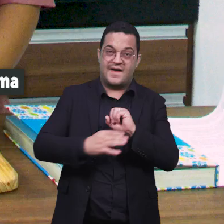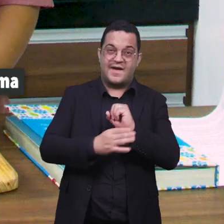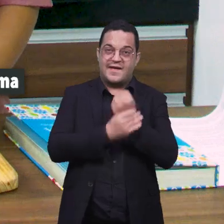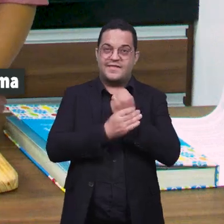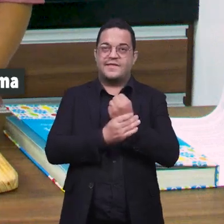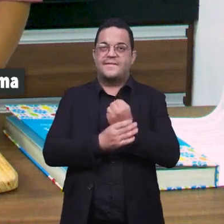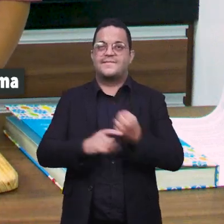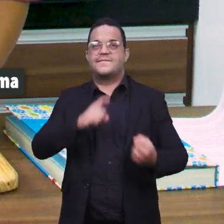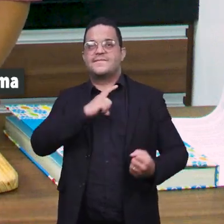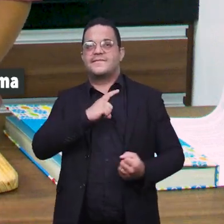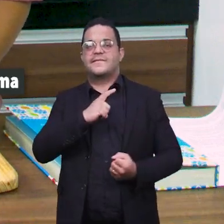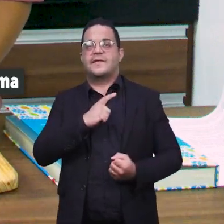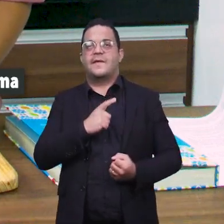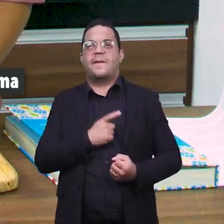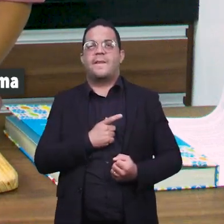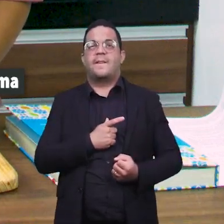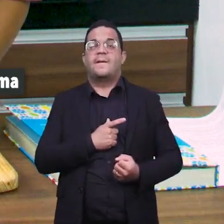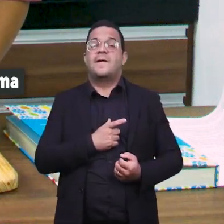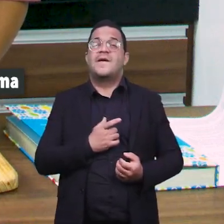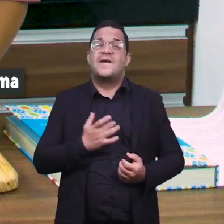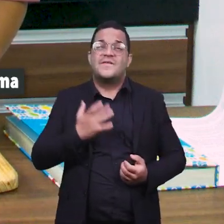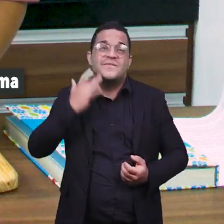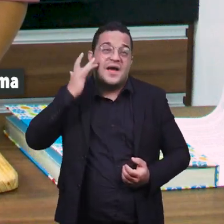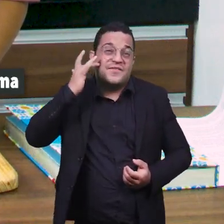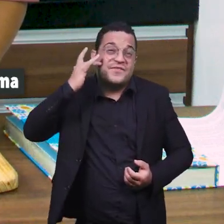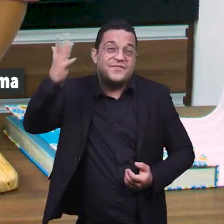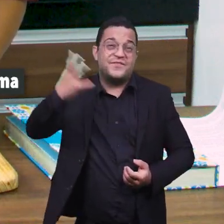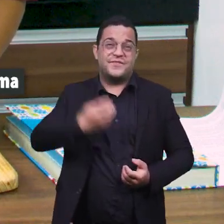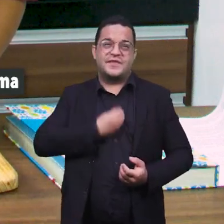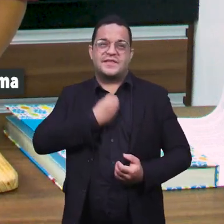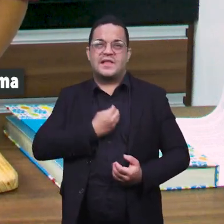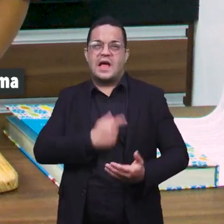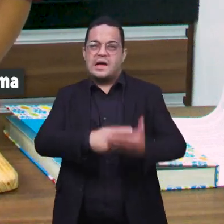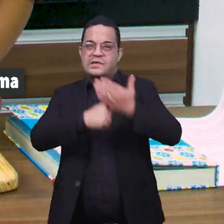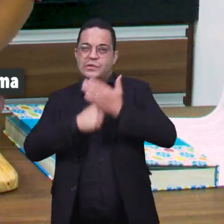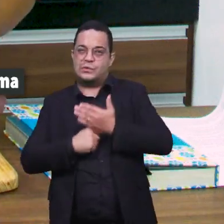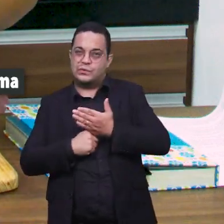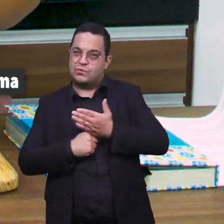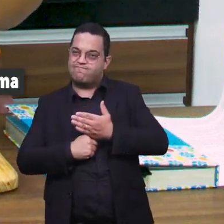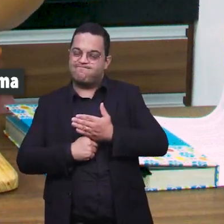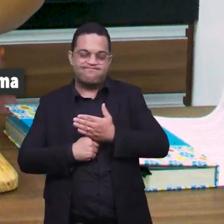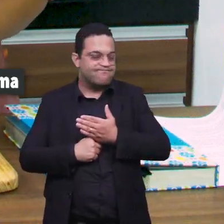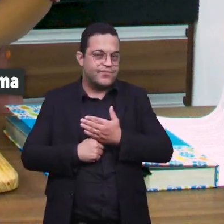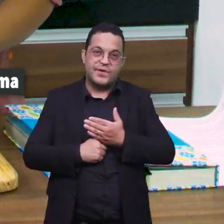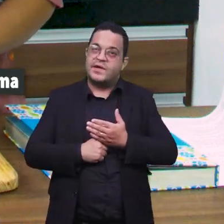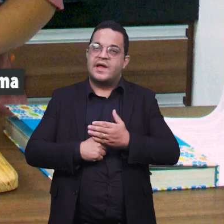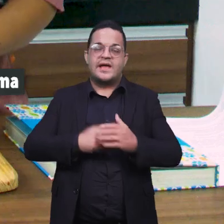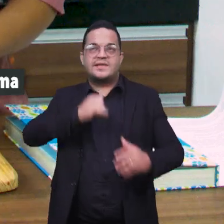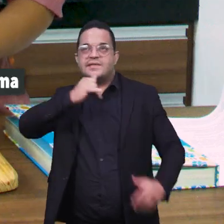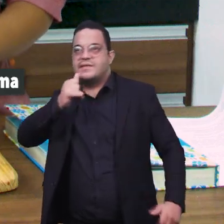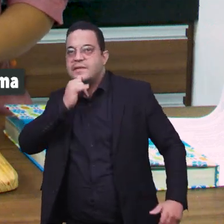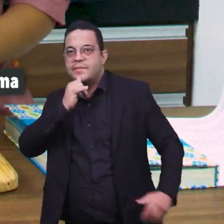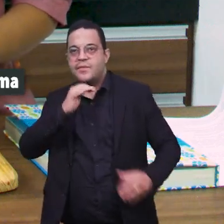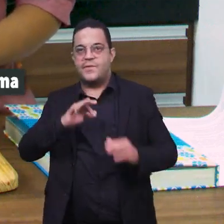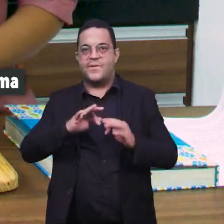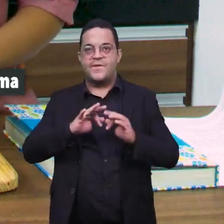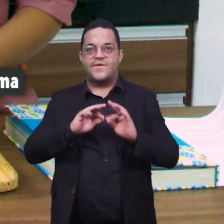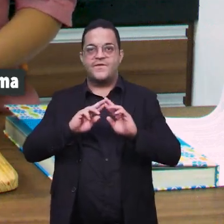é o meu queridinho, sim, porque facilitou muitas reuniões familiares, gente, e muitos eventos.